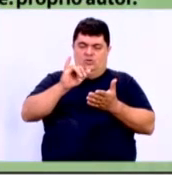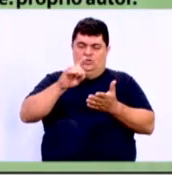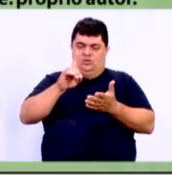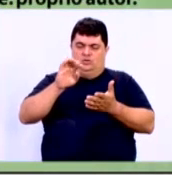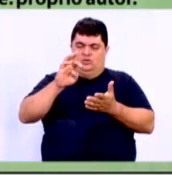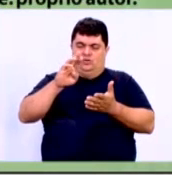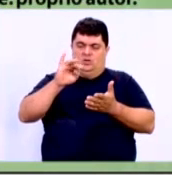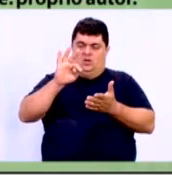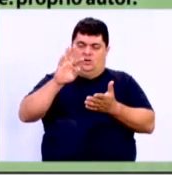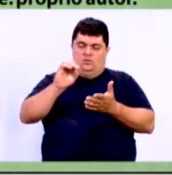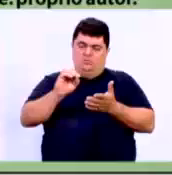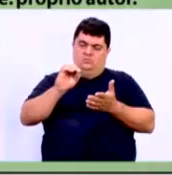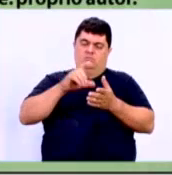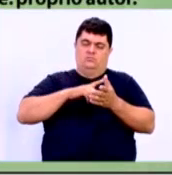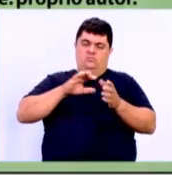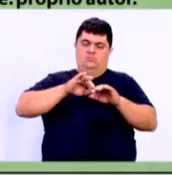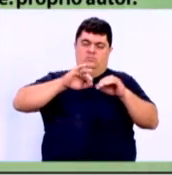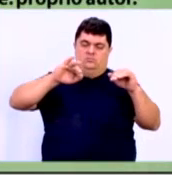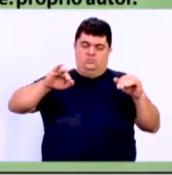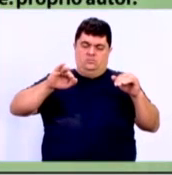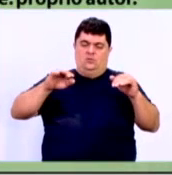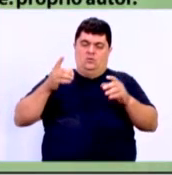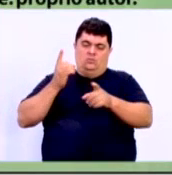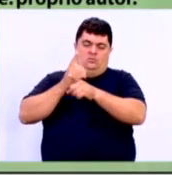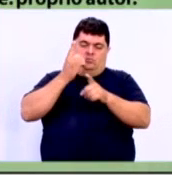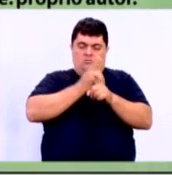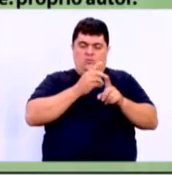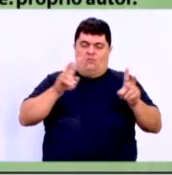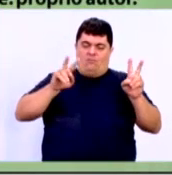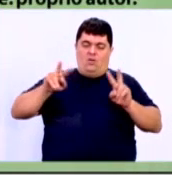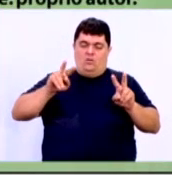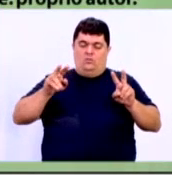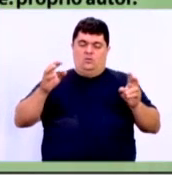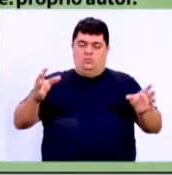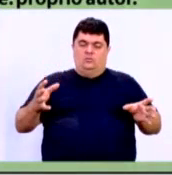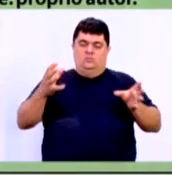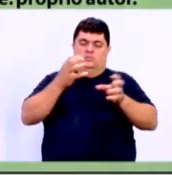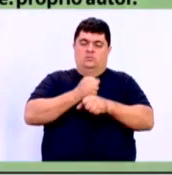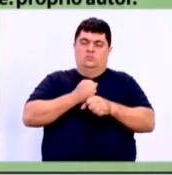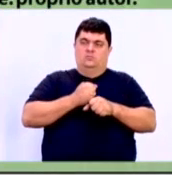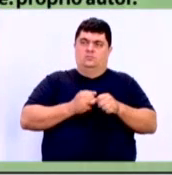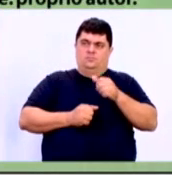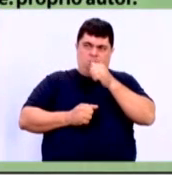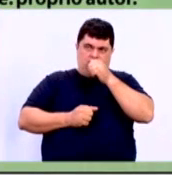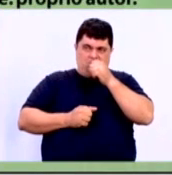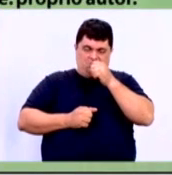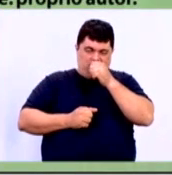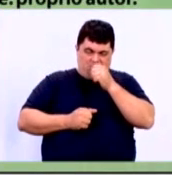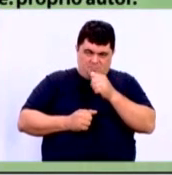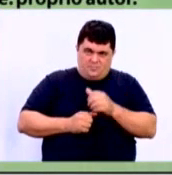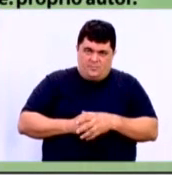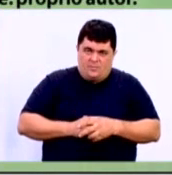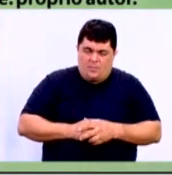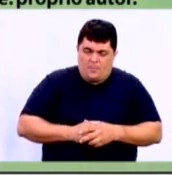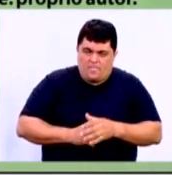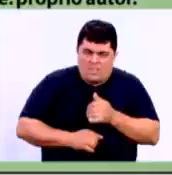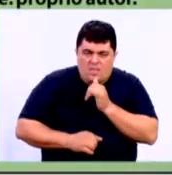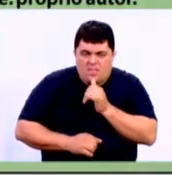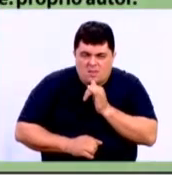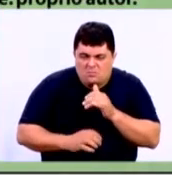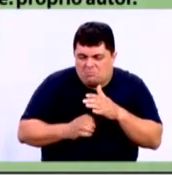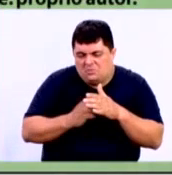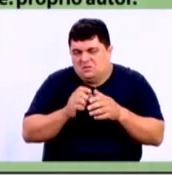eu acho o total. Isso aí. Mas eu quero agora, digamos que essa empresa tenha produzido naquele período 10 mil